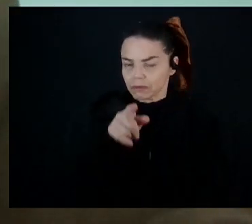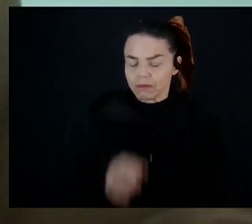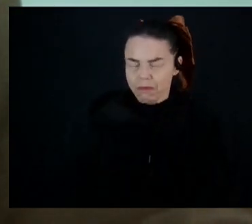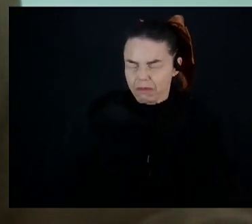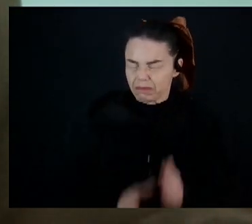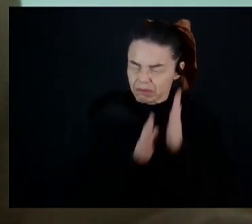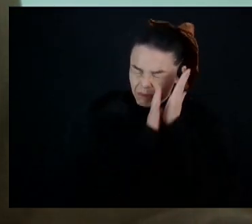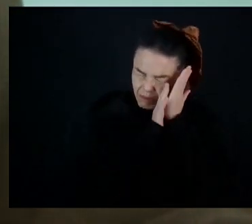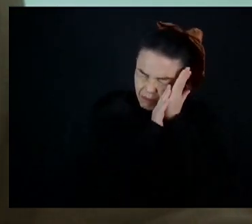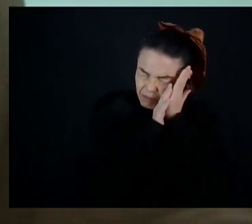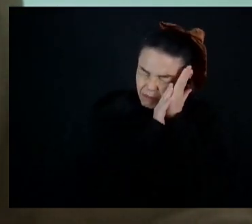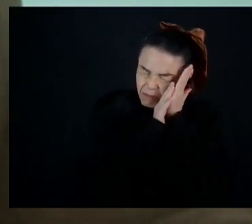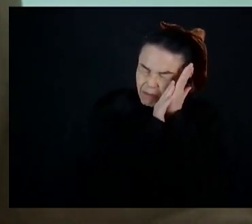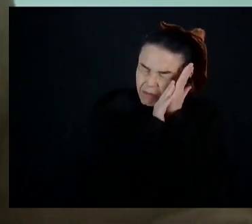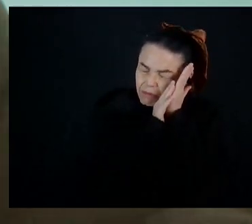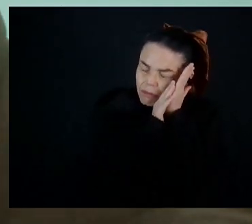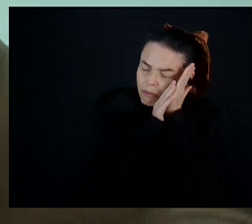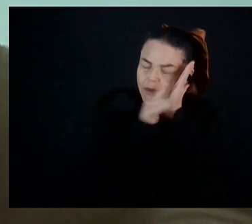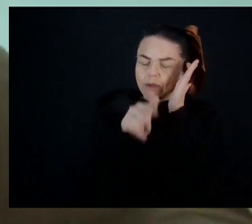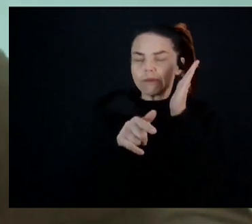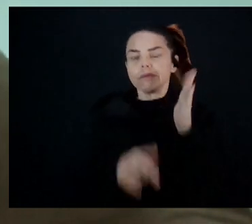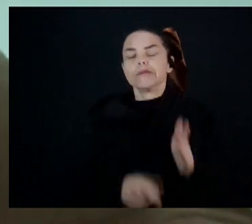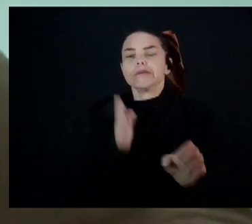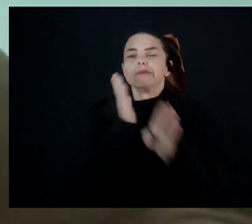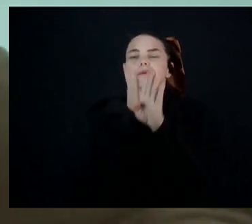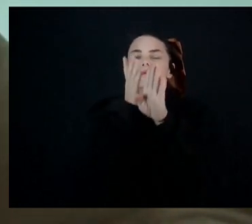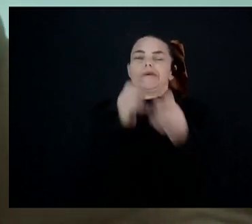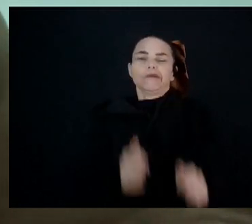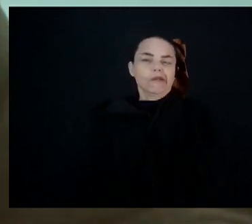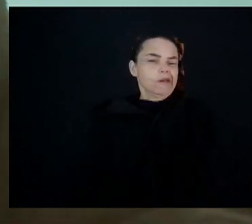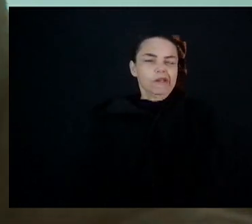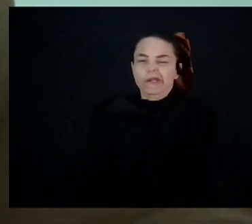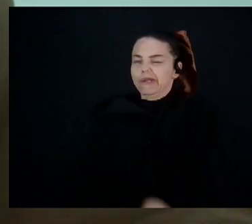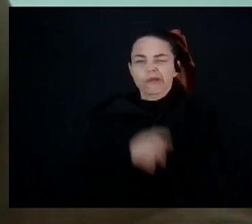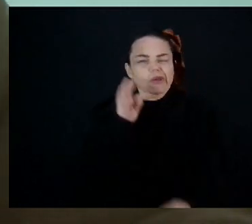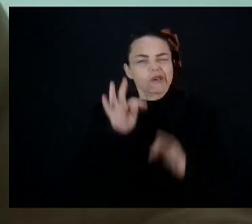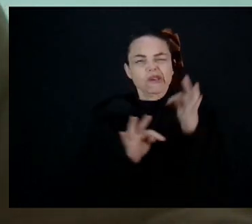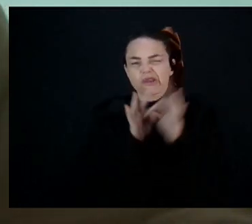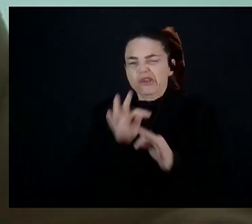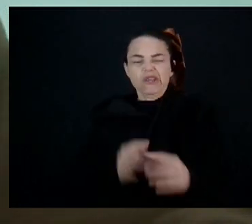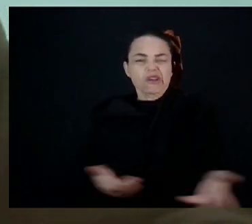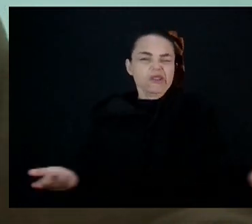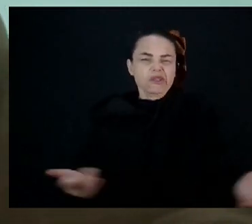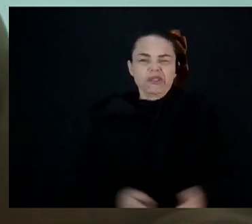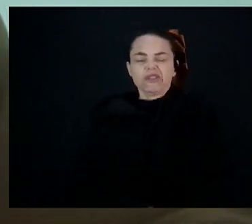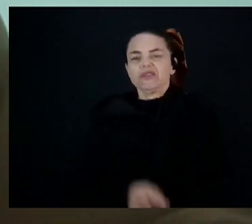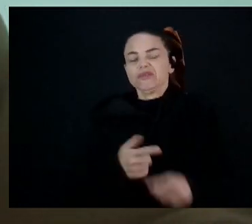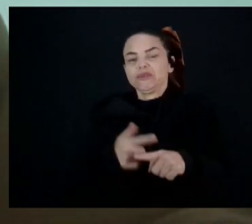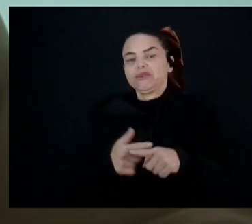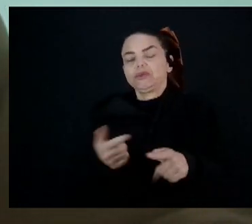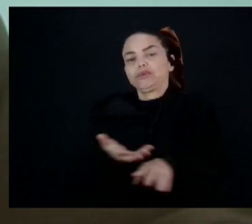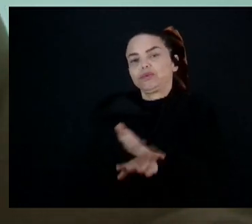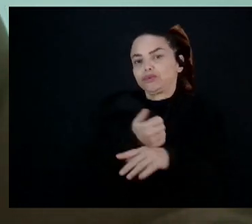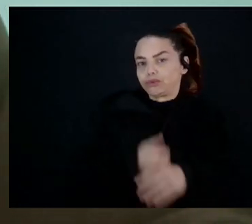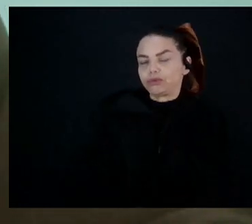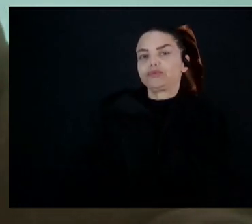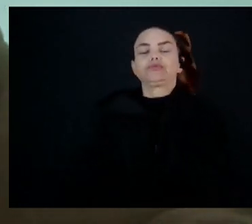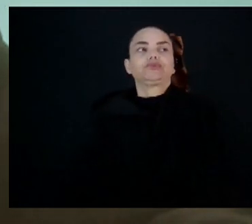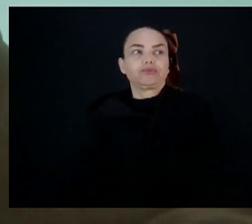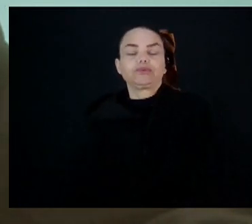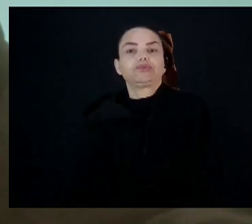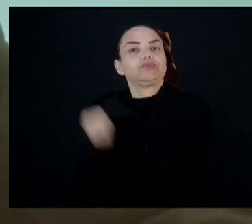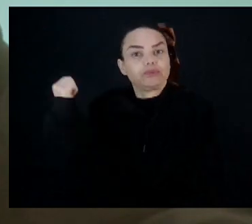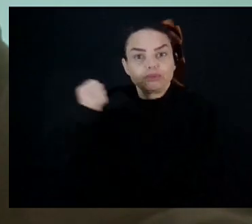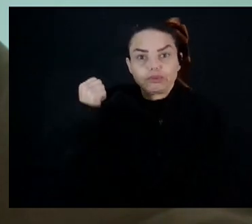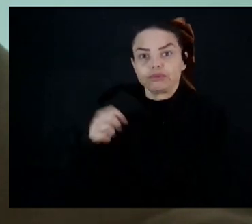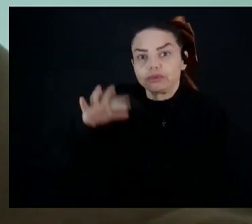diz isso, eu consigo diagnosticar e consigo tratar. Por que a gente não faz isso antes de alguma coisa muito mais grave aí acontecer?